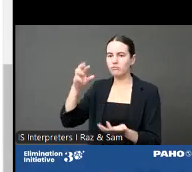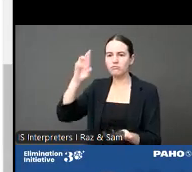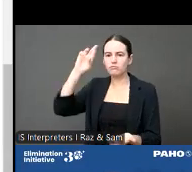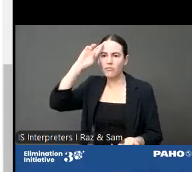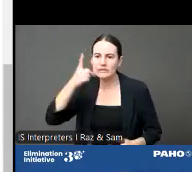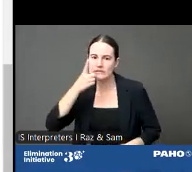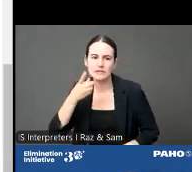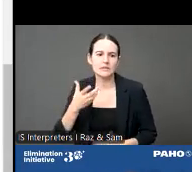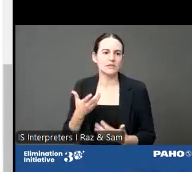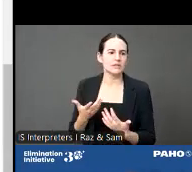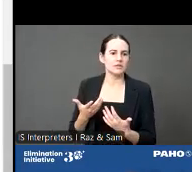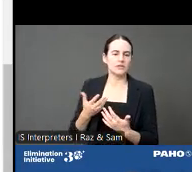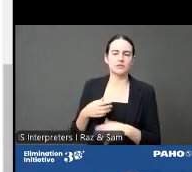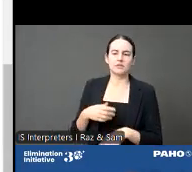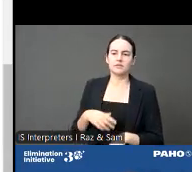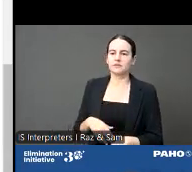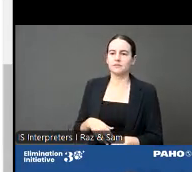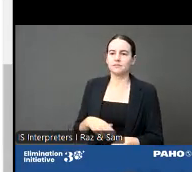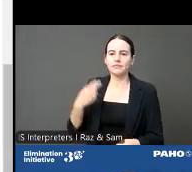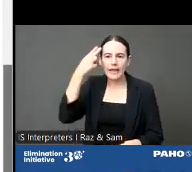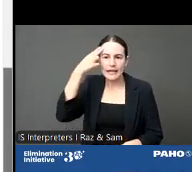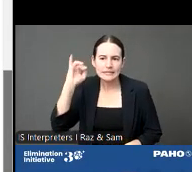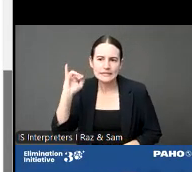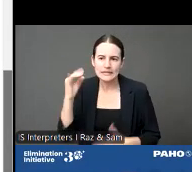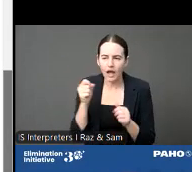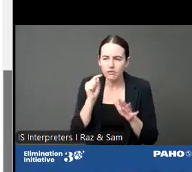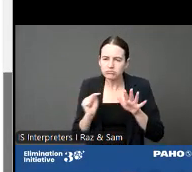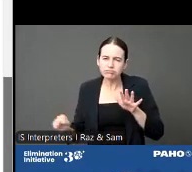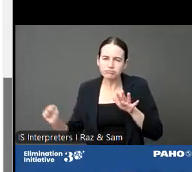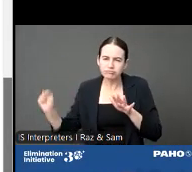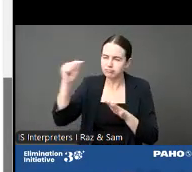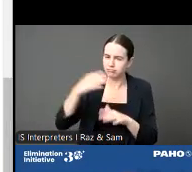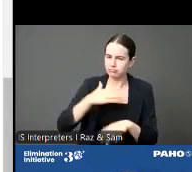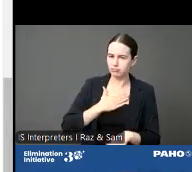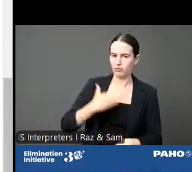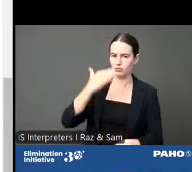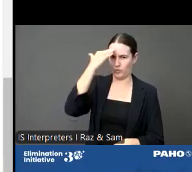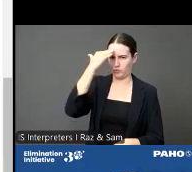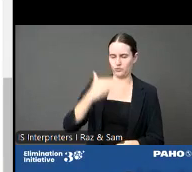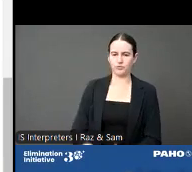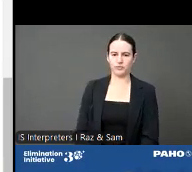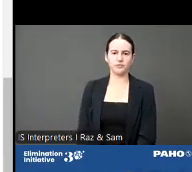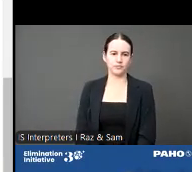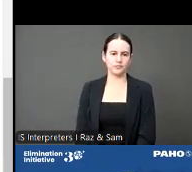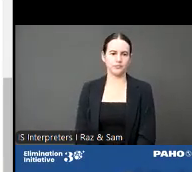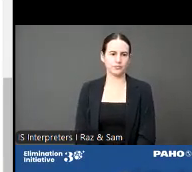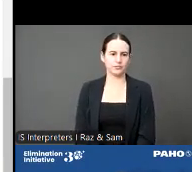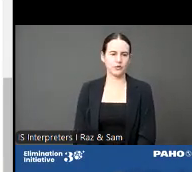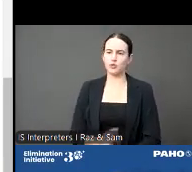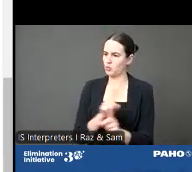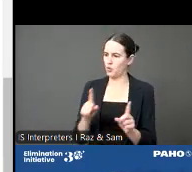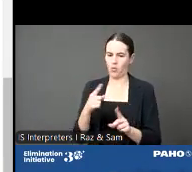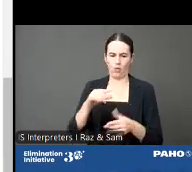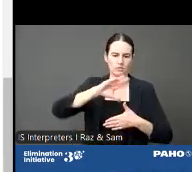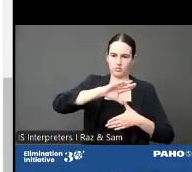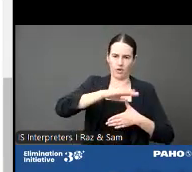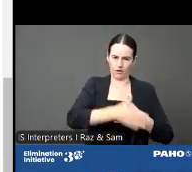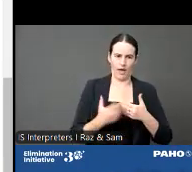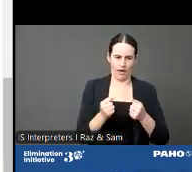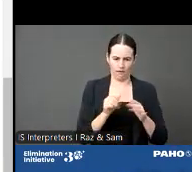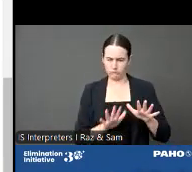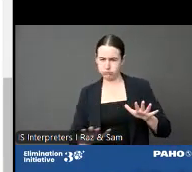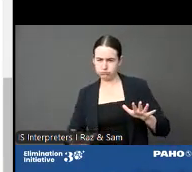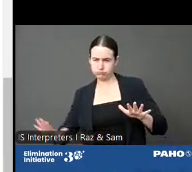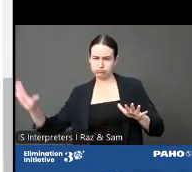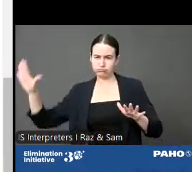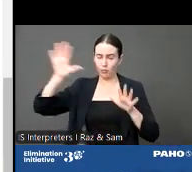de eliminação. E temos detalhes mais numéricos, uma visualização muito importante para monitorar cada uma das doenças